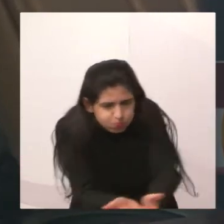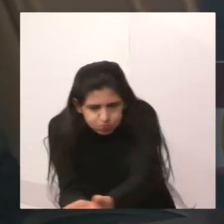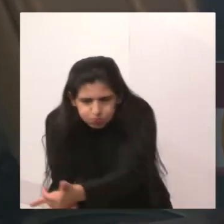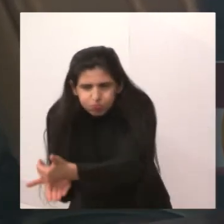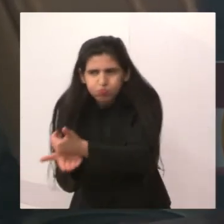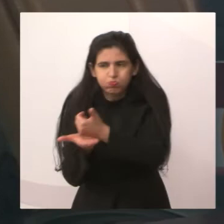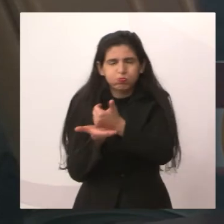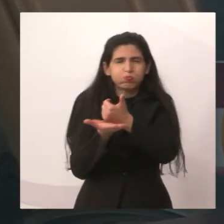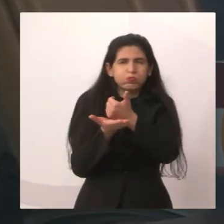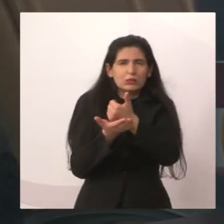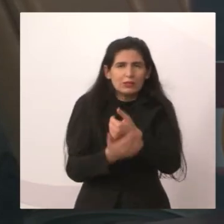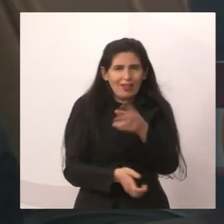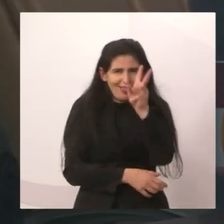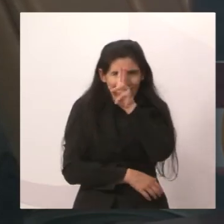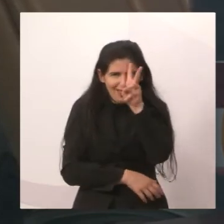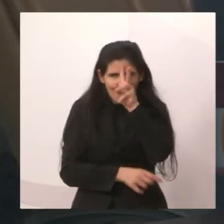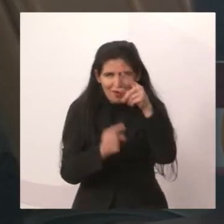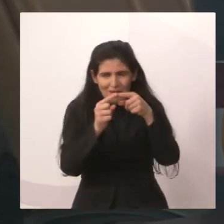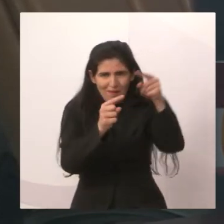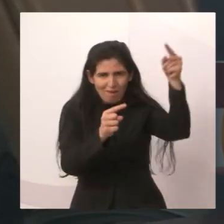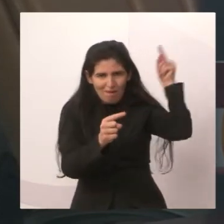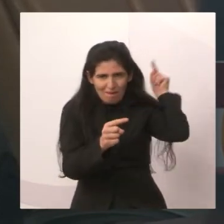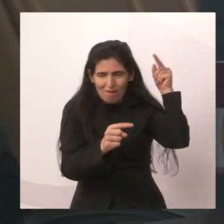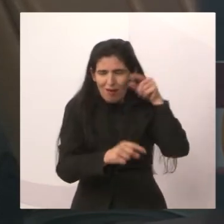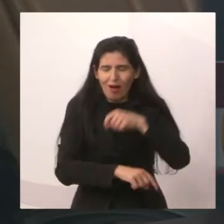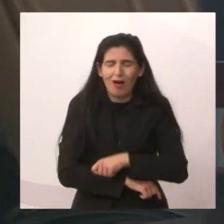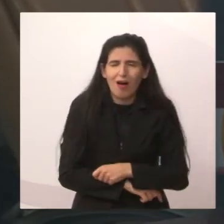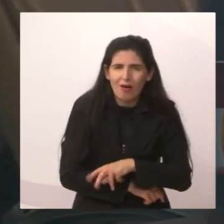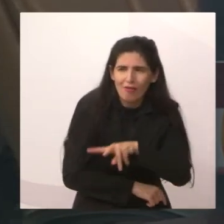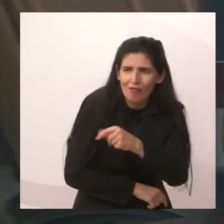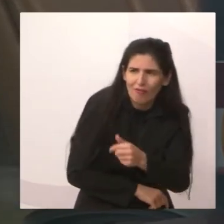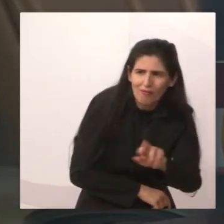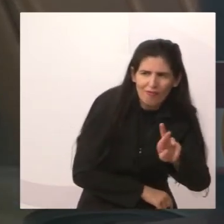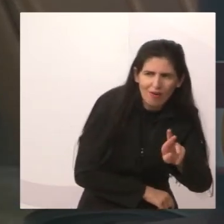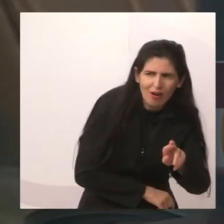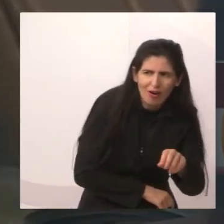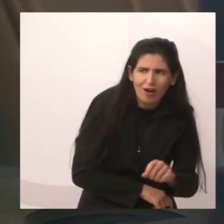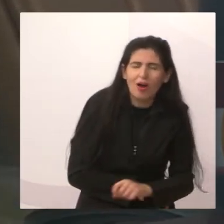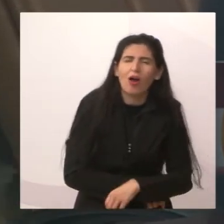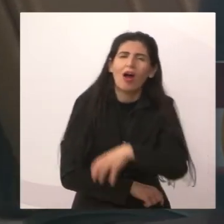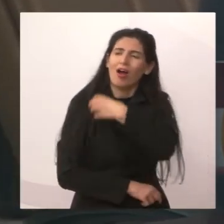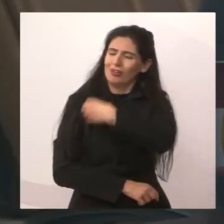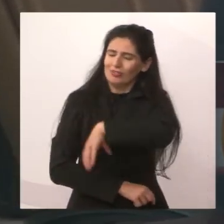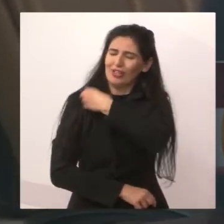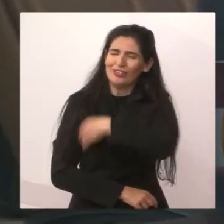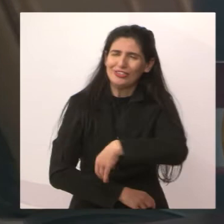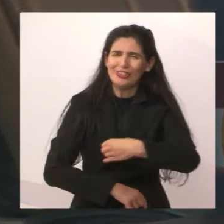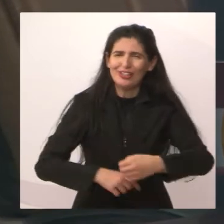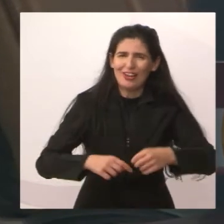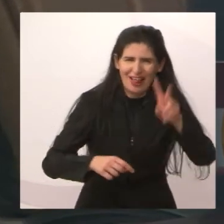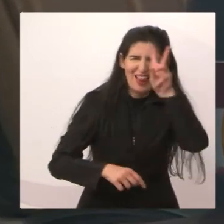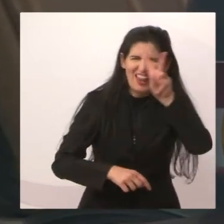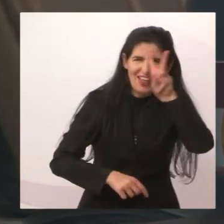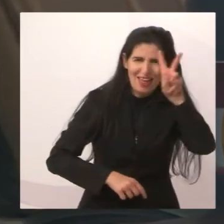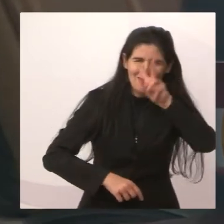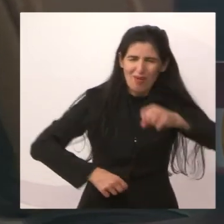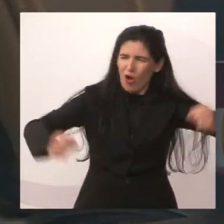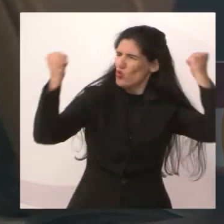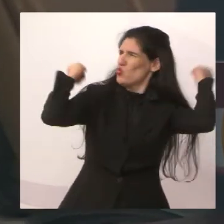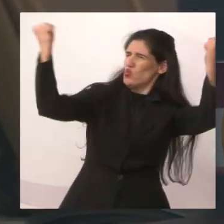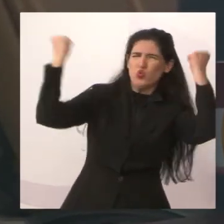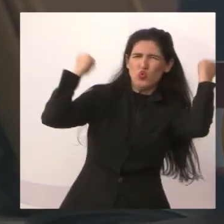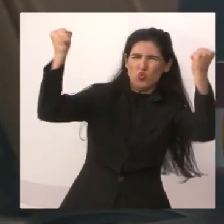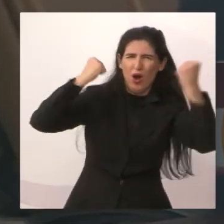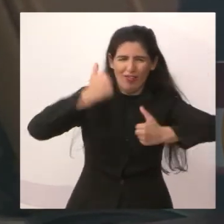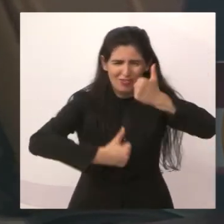VAR naquele tempo, você pegar o VAR hoje, o que aconteceria com aquele título da Argentina que o Maradona fez o gol de mão? Aquilo já está consolidado, não